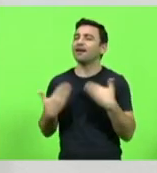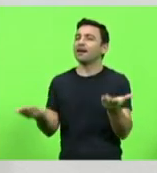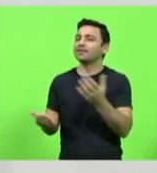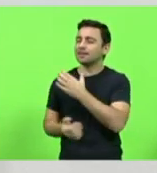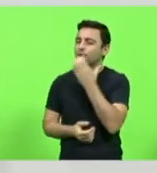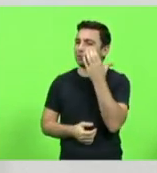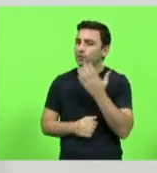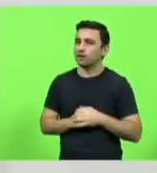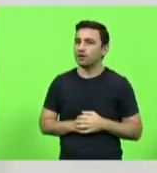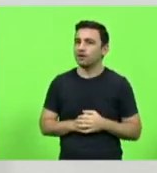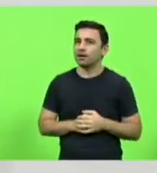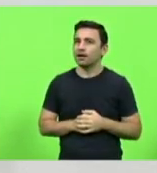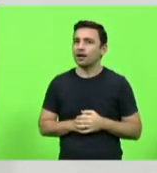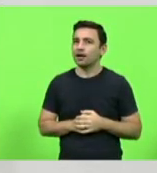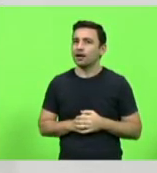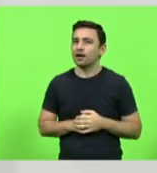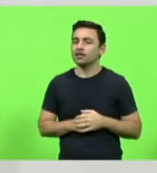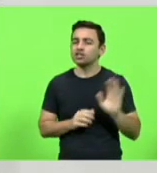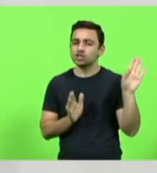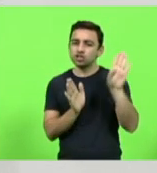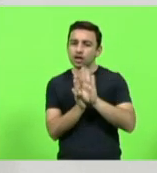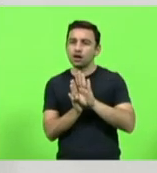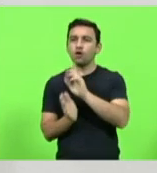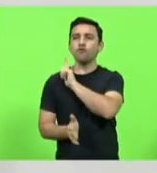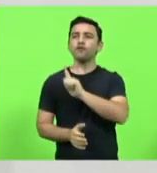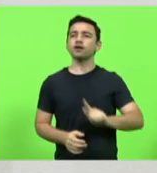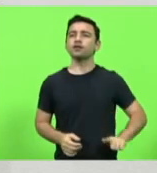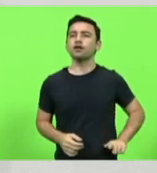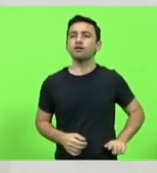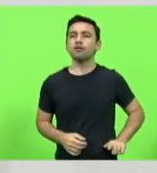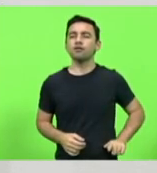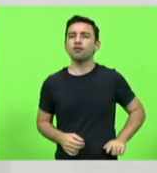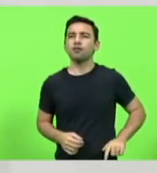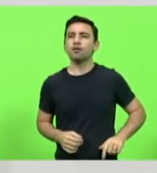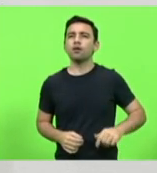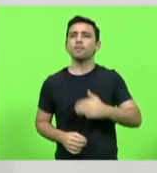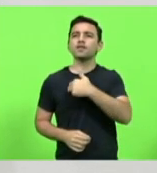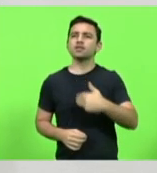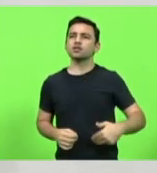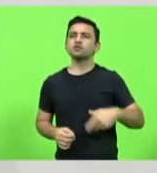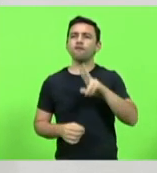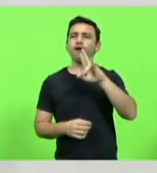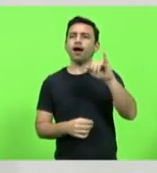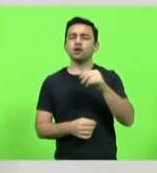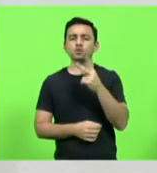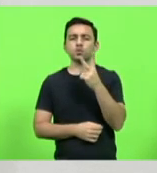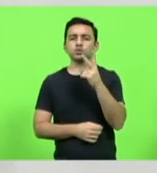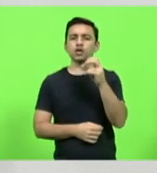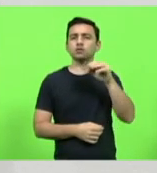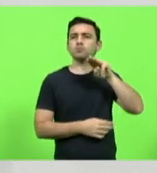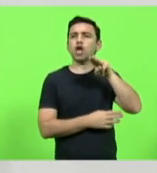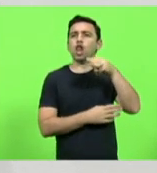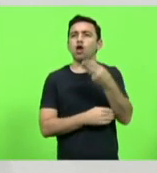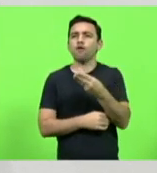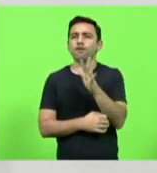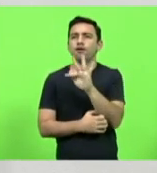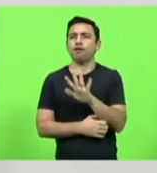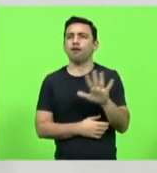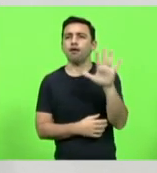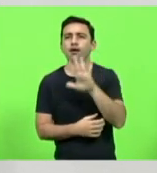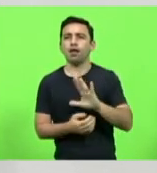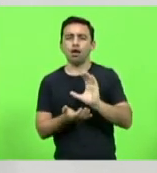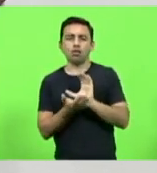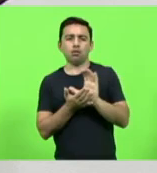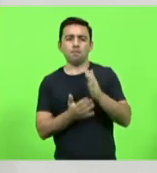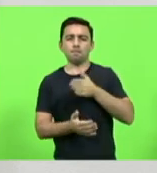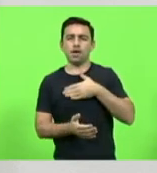a presença do governador lá em Brasília. Governador, ministro, vou botar 200 milhões de reais em obras federais lá no meu